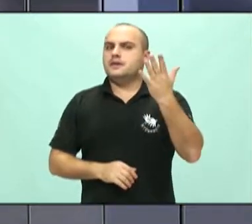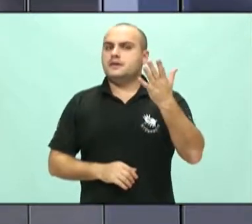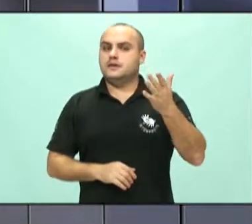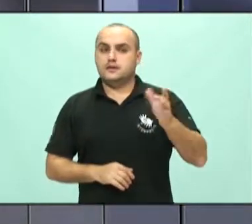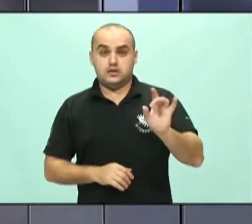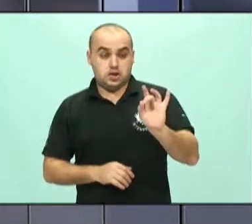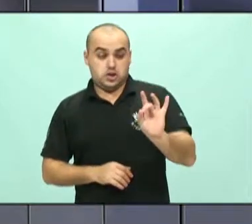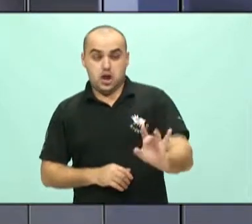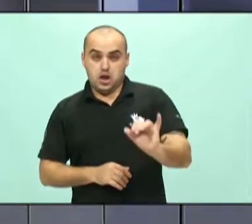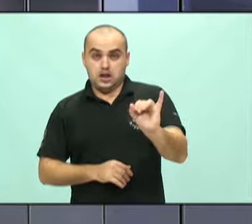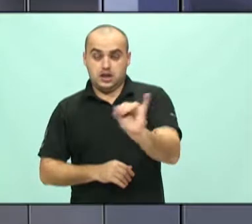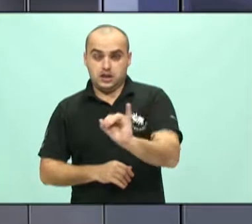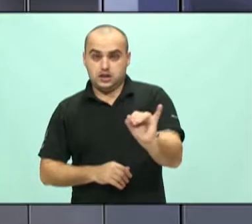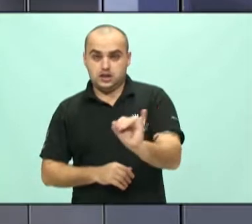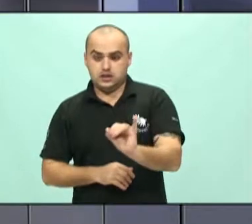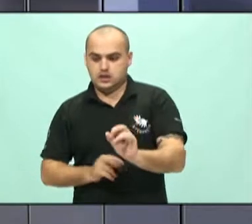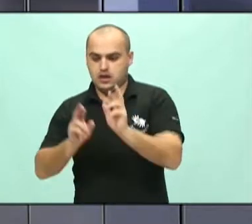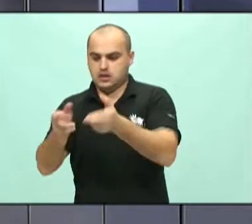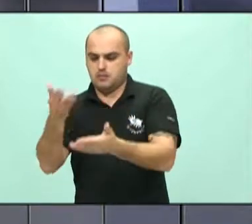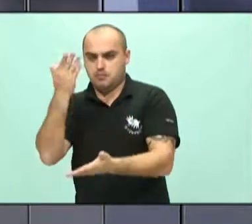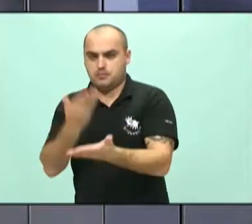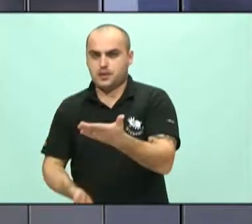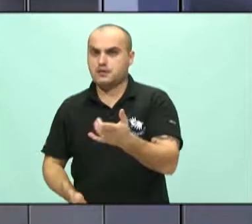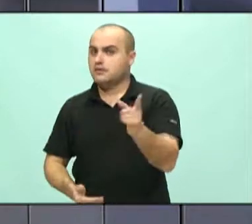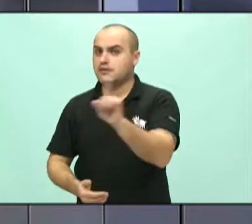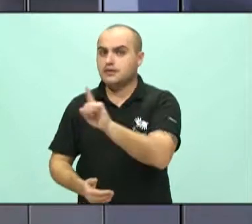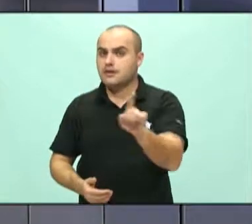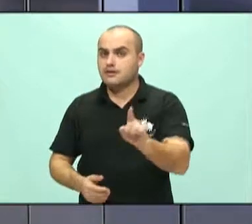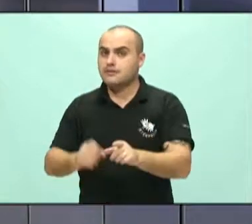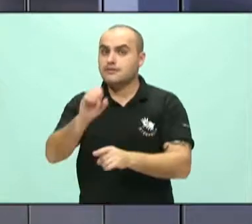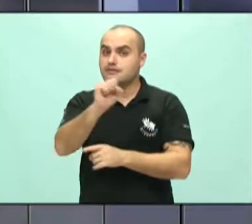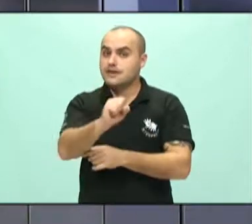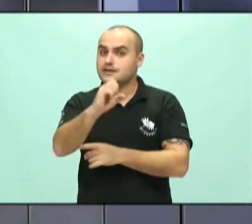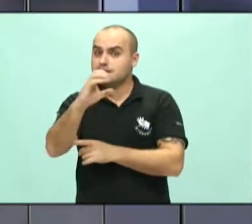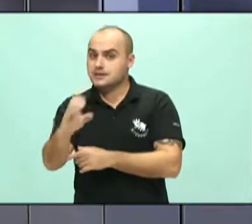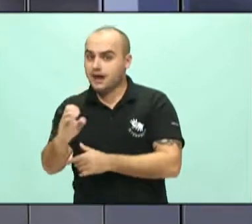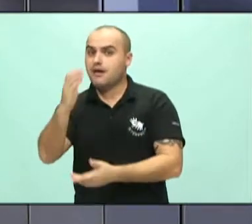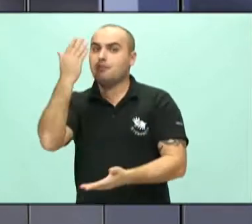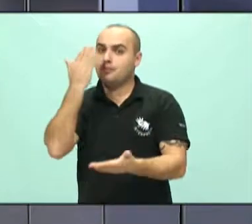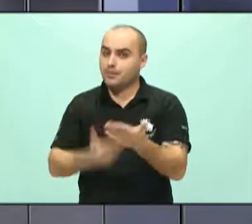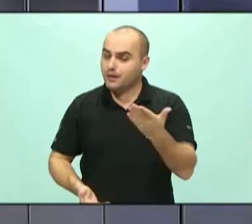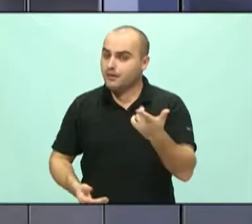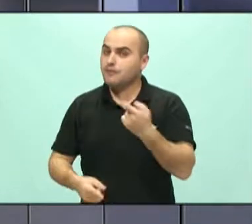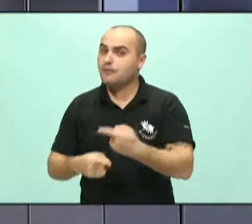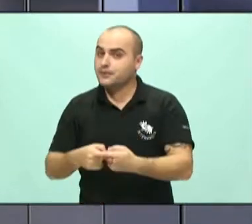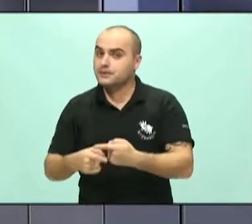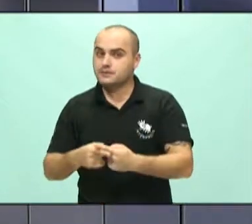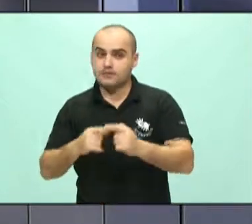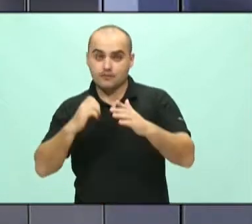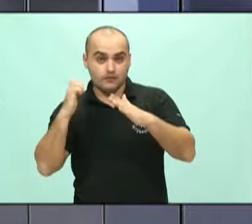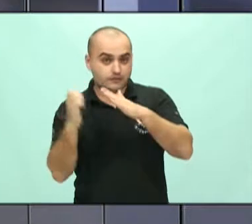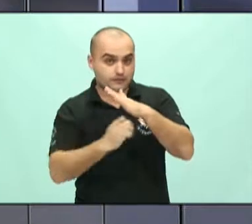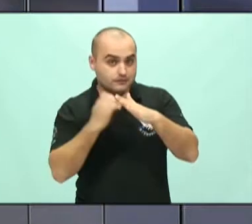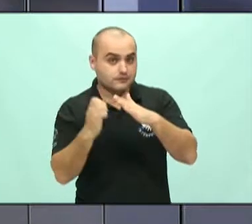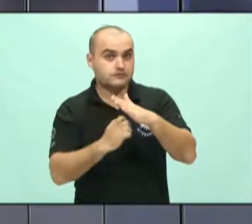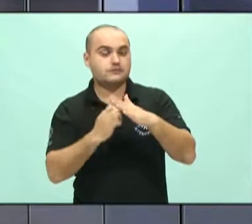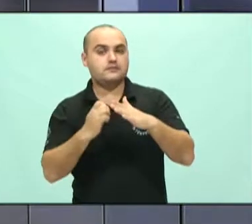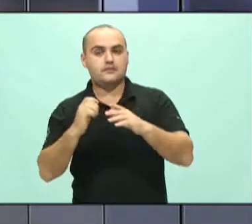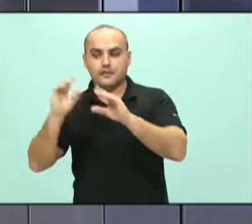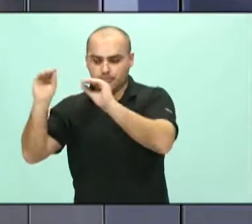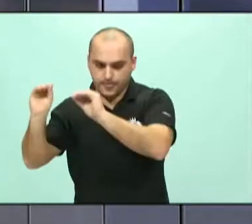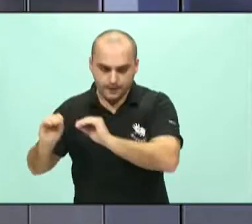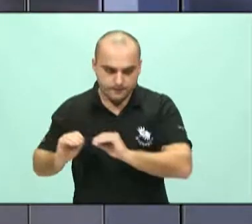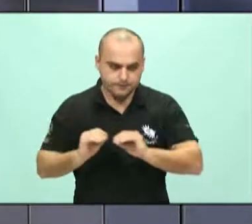só Itajaí e a região percam, que o próprio estado de Santa Catarina perca, porque hoje grande parte das empresas que vieram